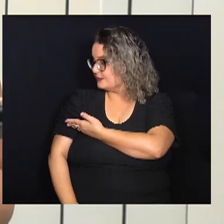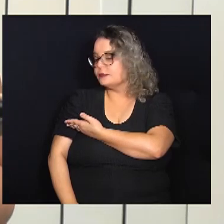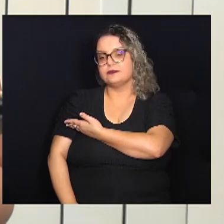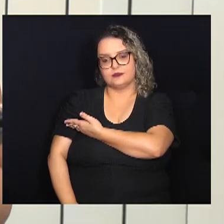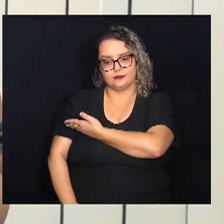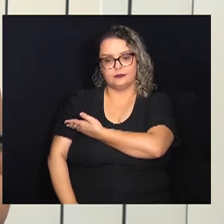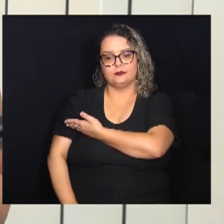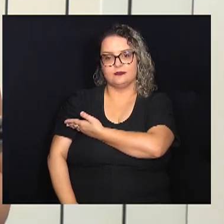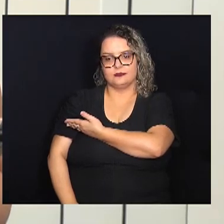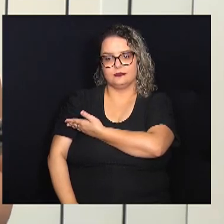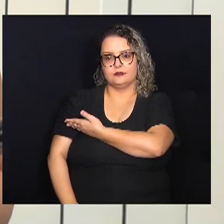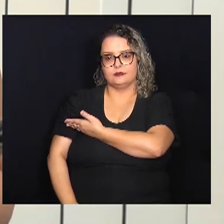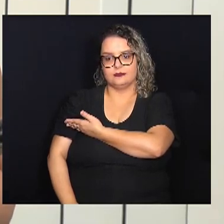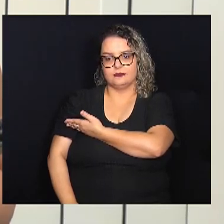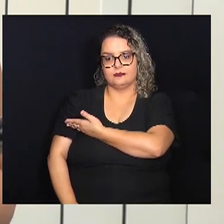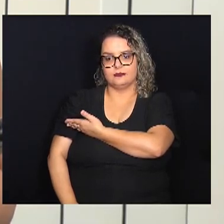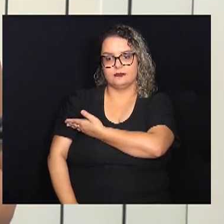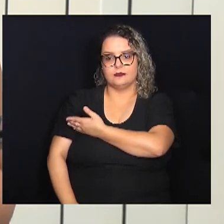aí,